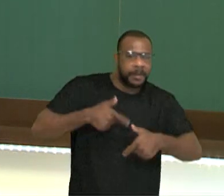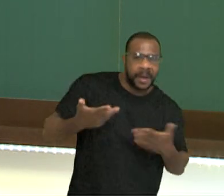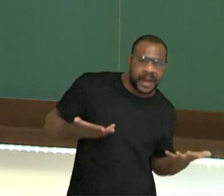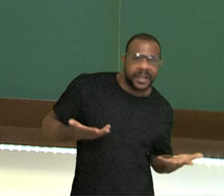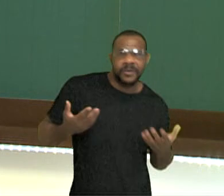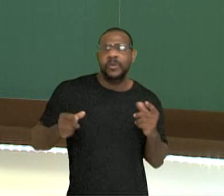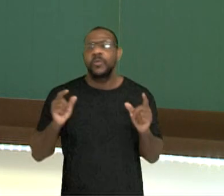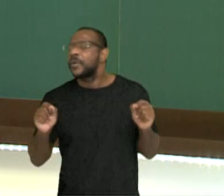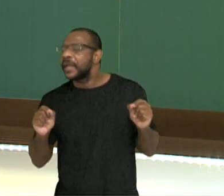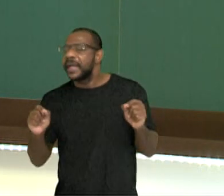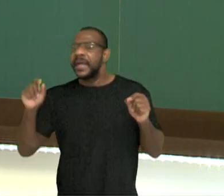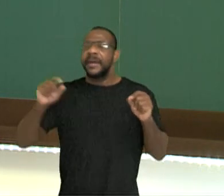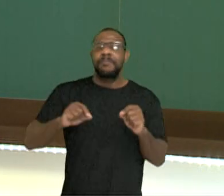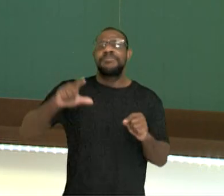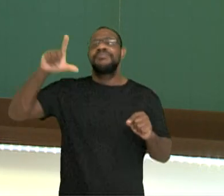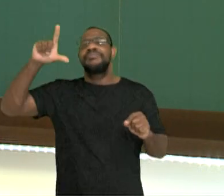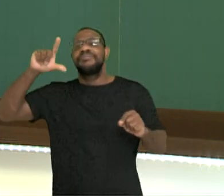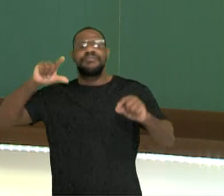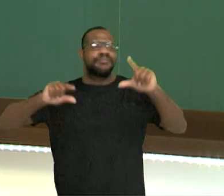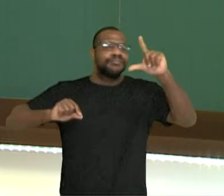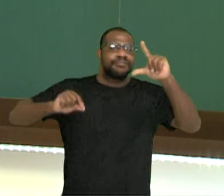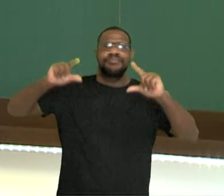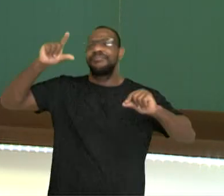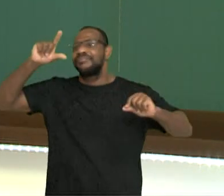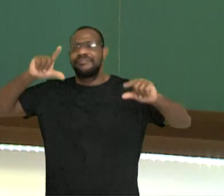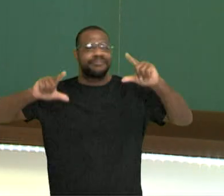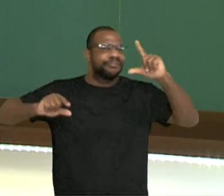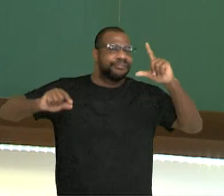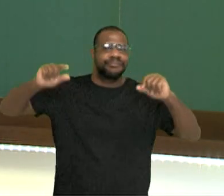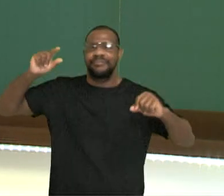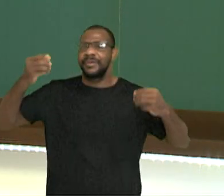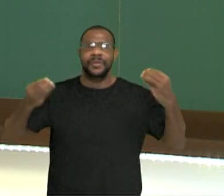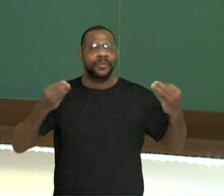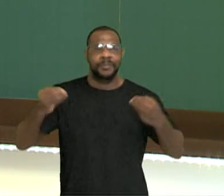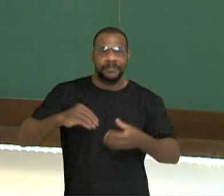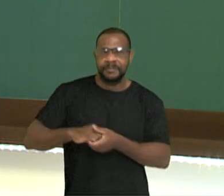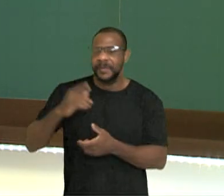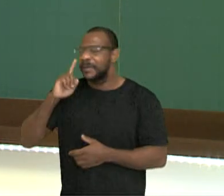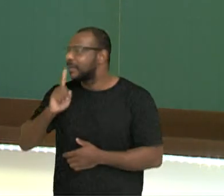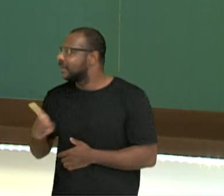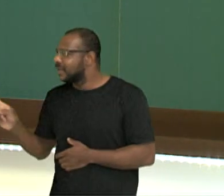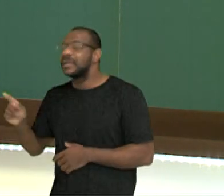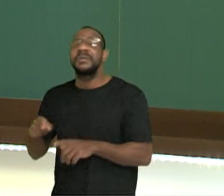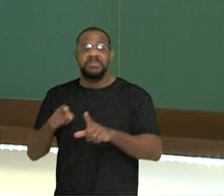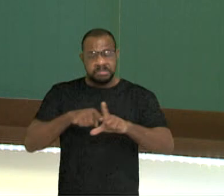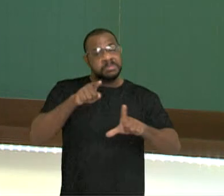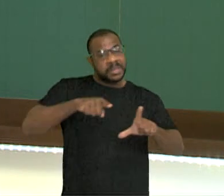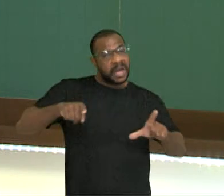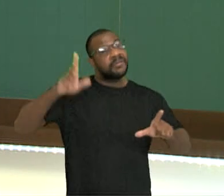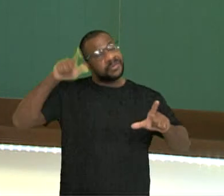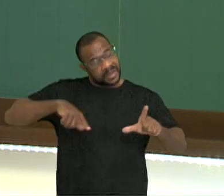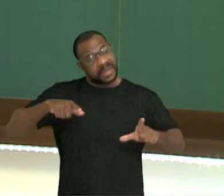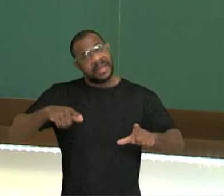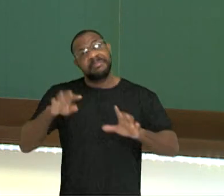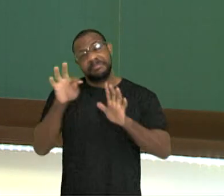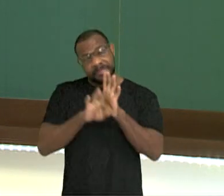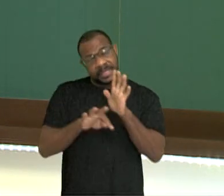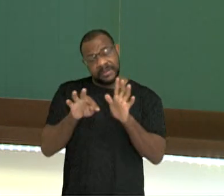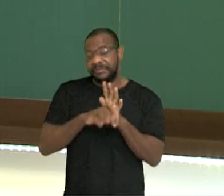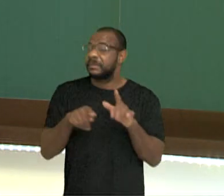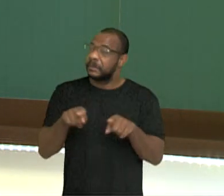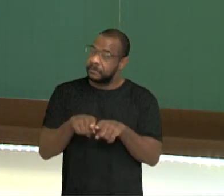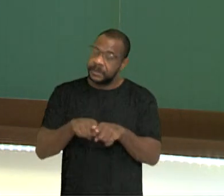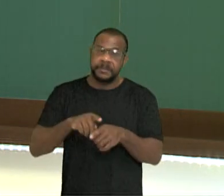dois dados ao mesmo tempo. Enfim, então, o gráfico é uma forma textual também,